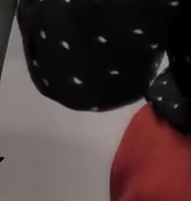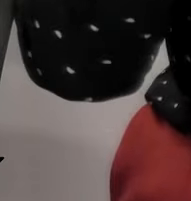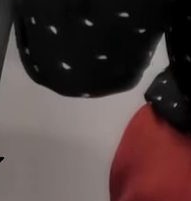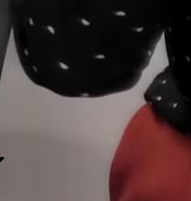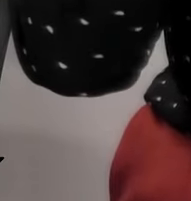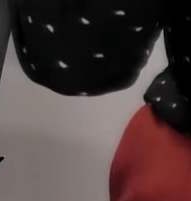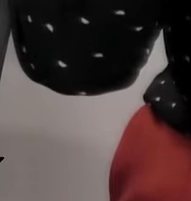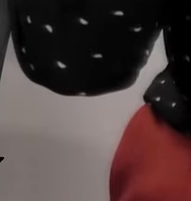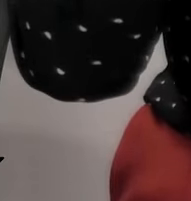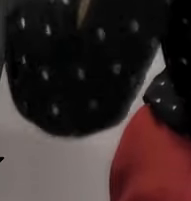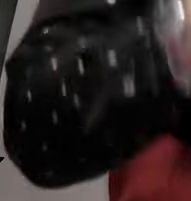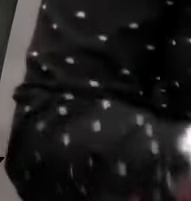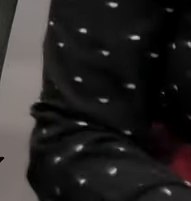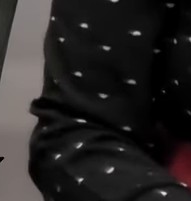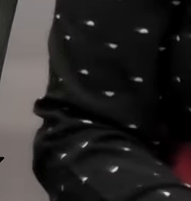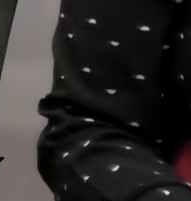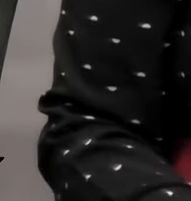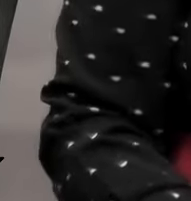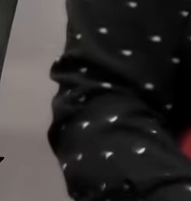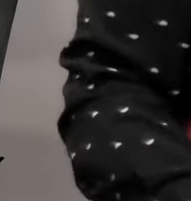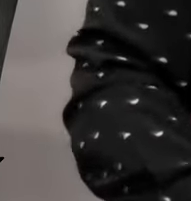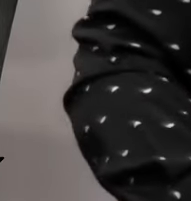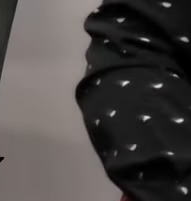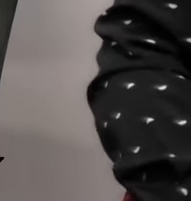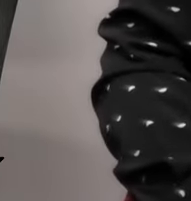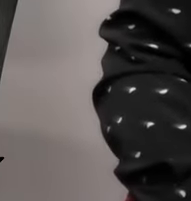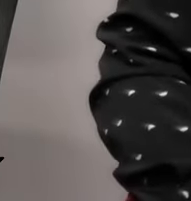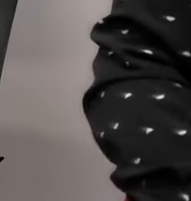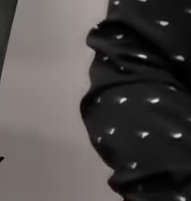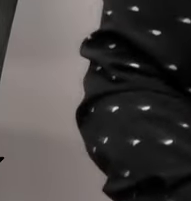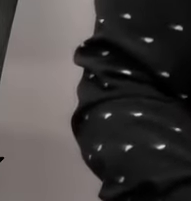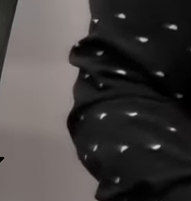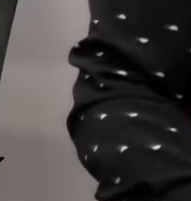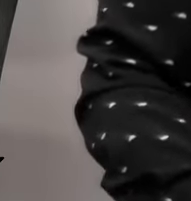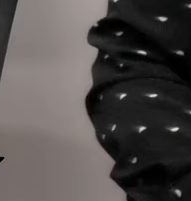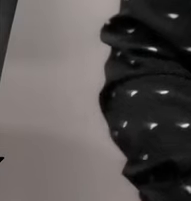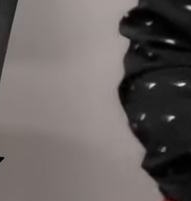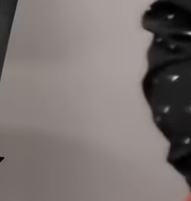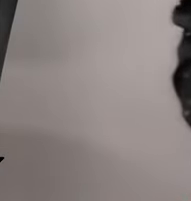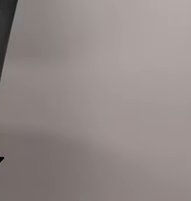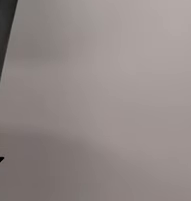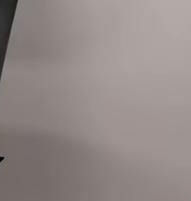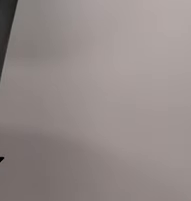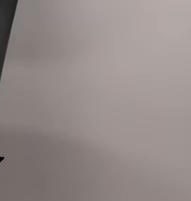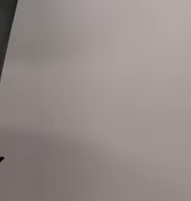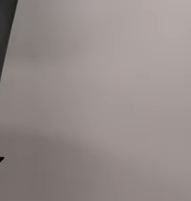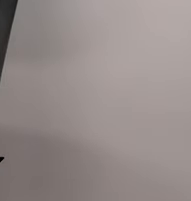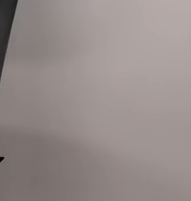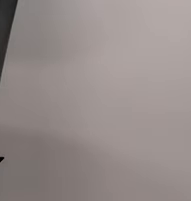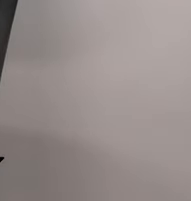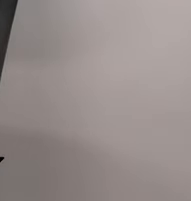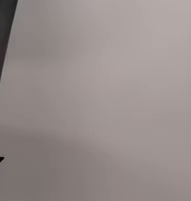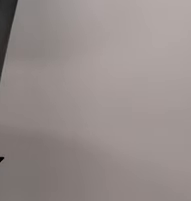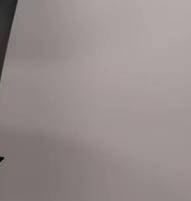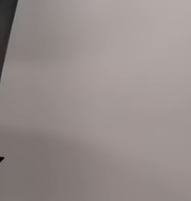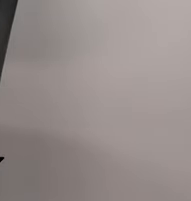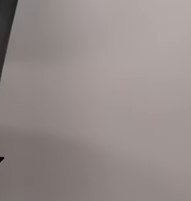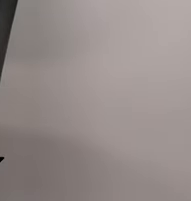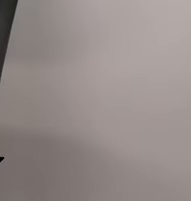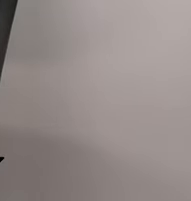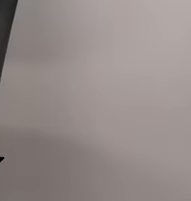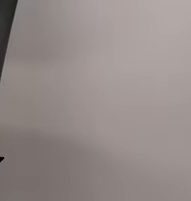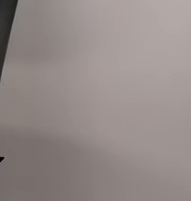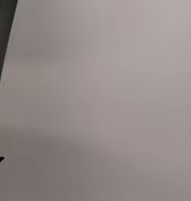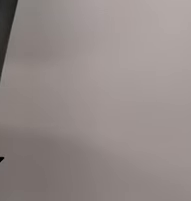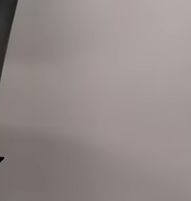interferência indevida, onde, primeiro, a gente não tem aparato institucional para ficar fiscalizando,